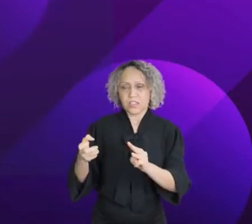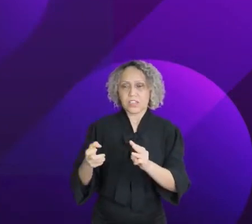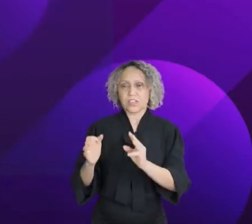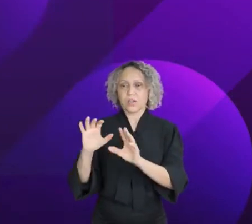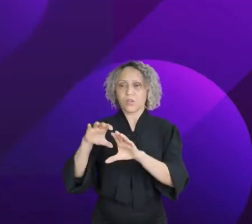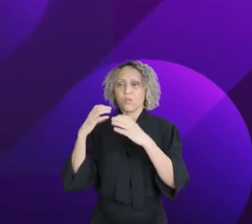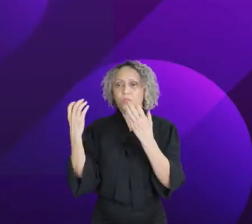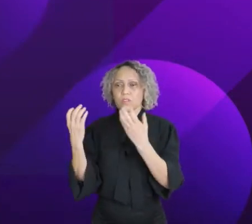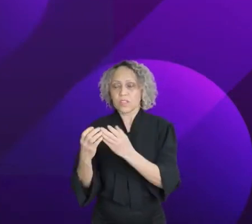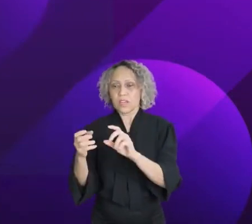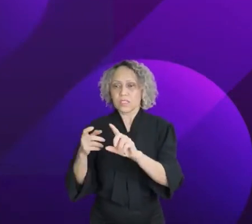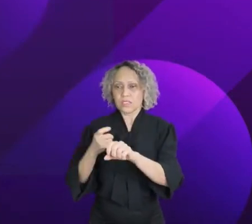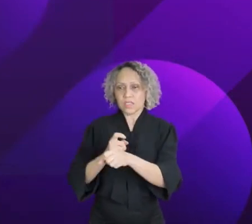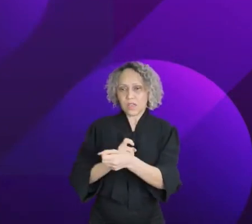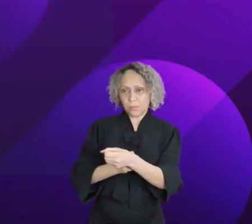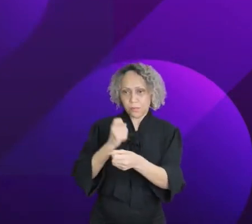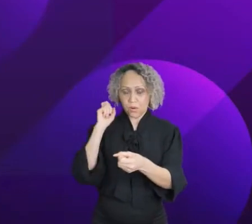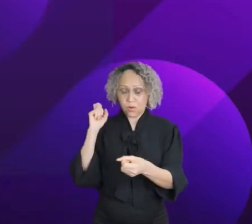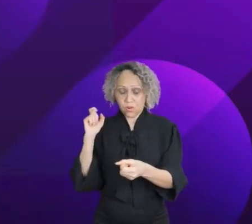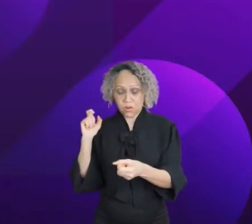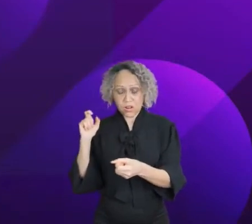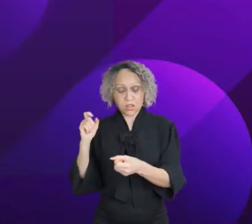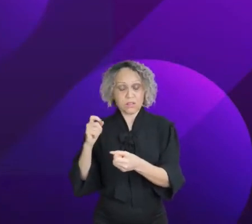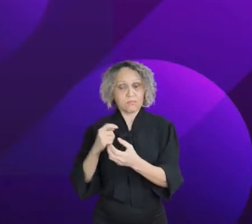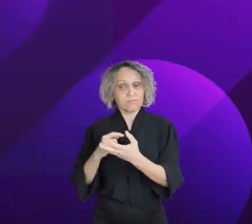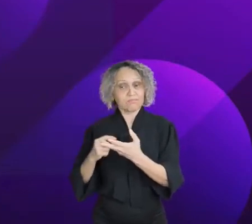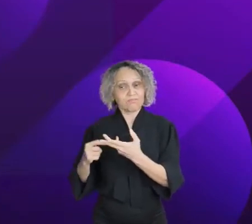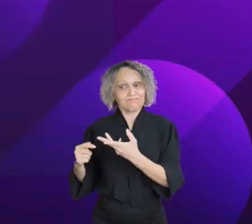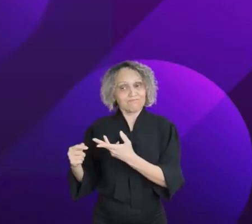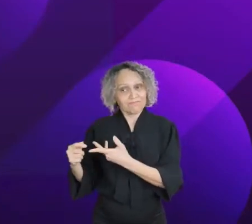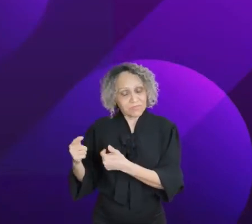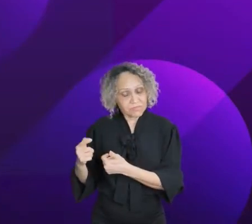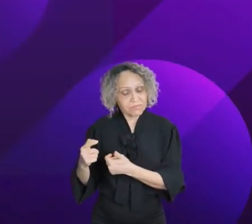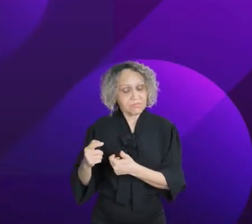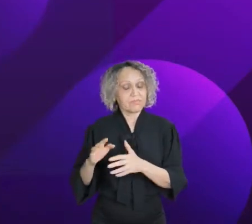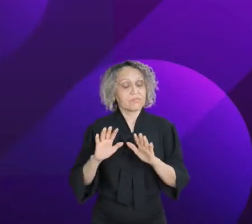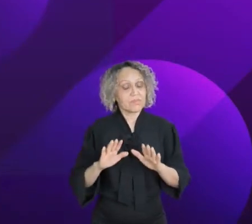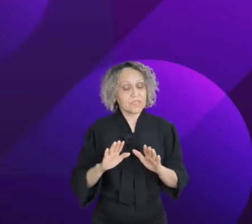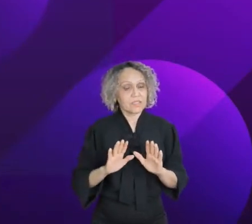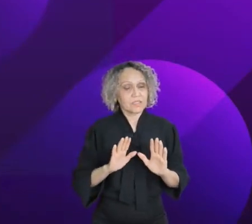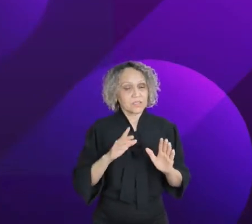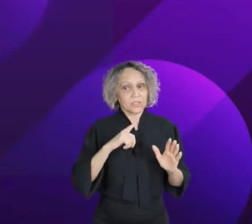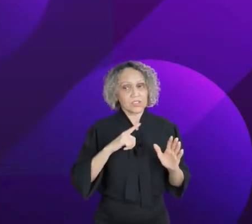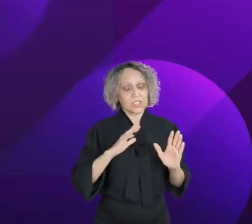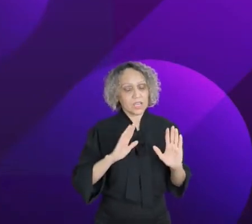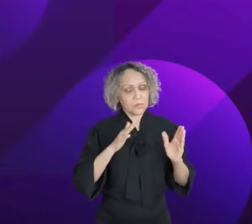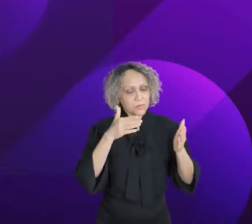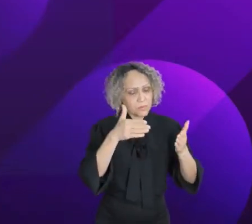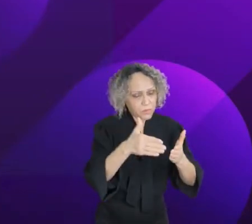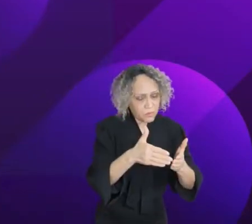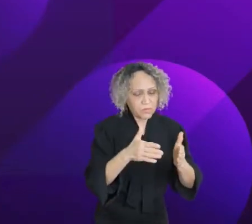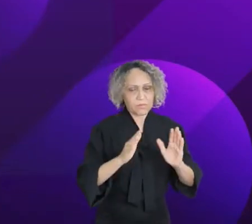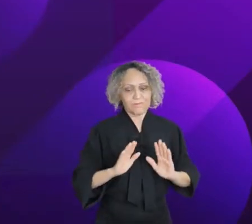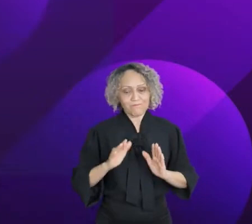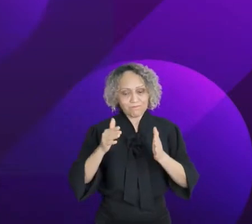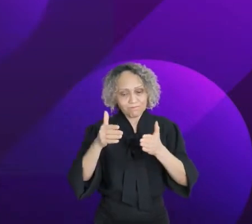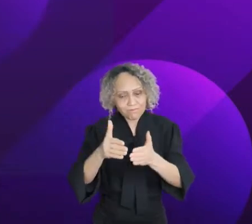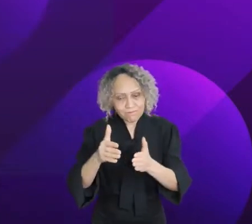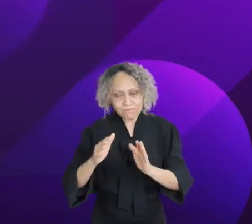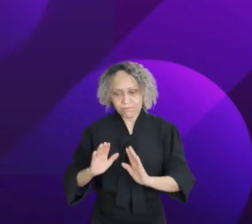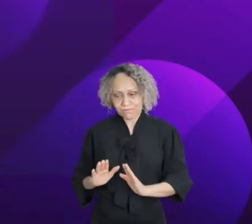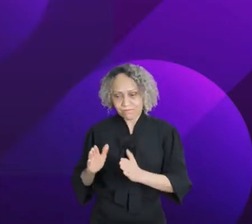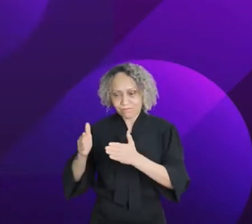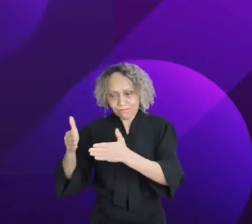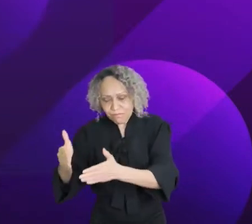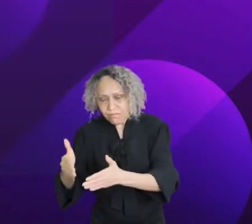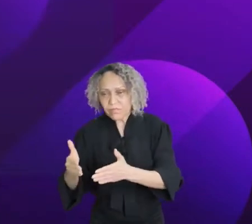as comunidades tradicionais. A gente continua com esse recorte de gênero e é fundamental que nós, companheiras